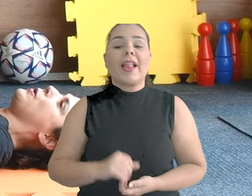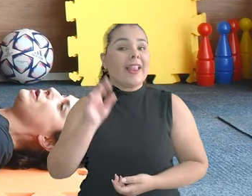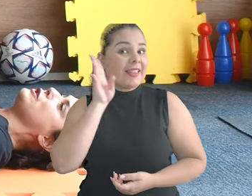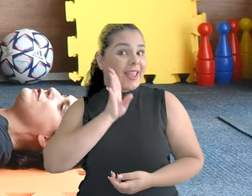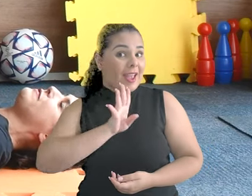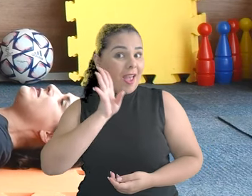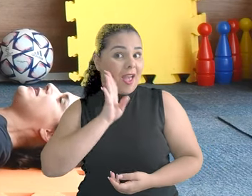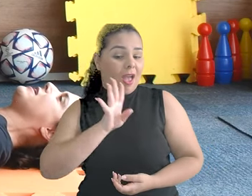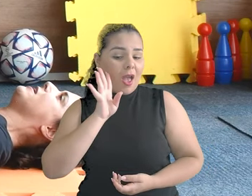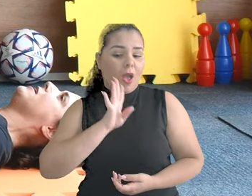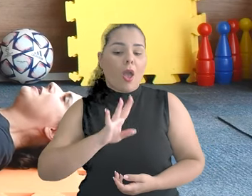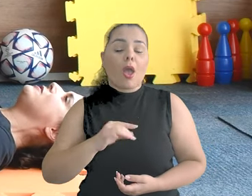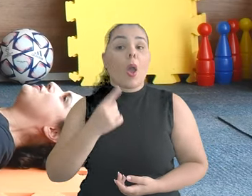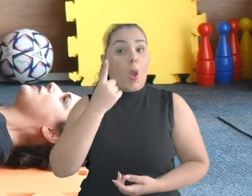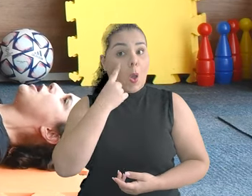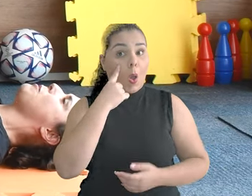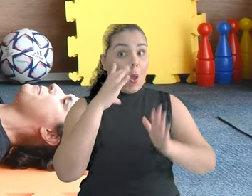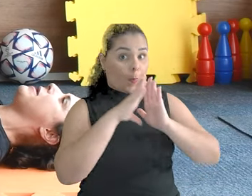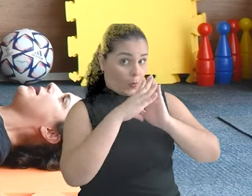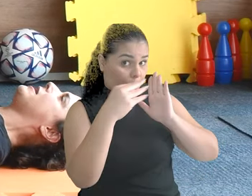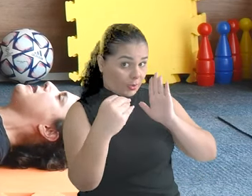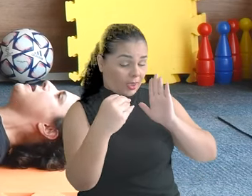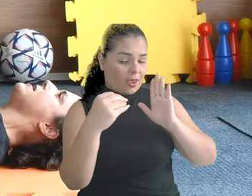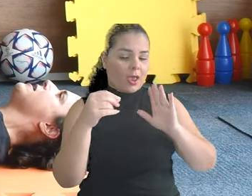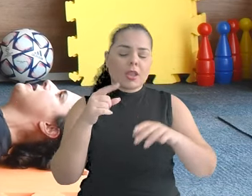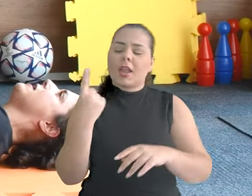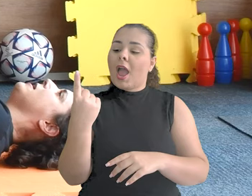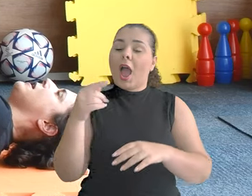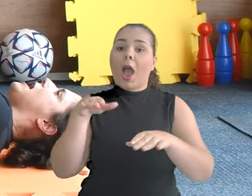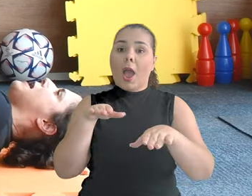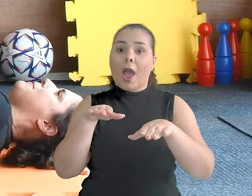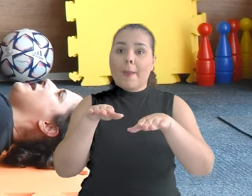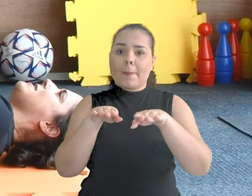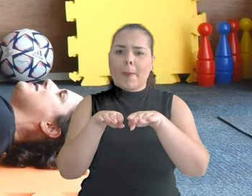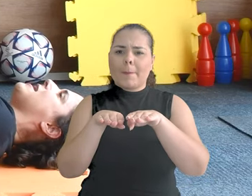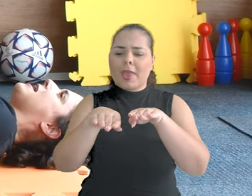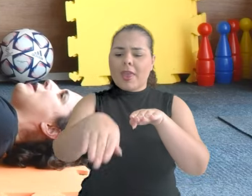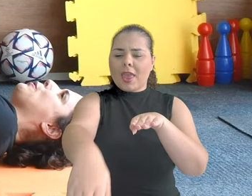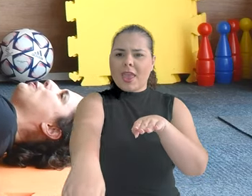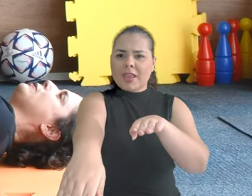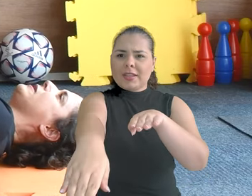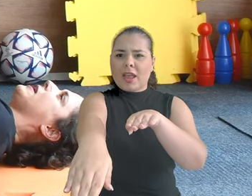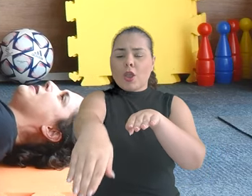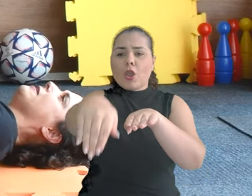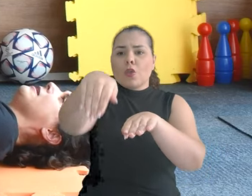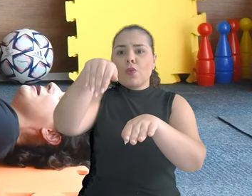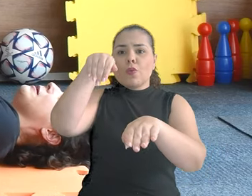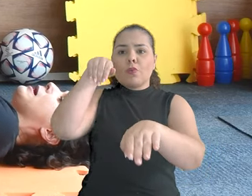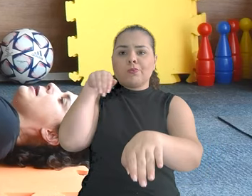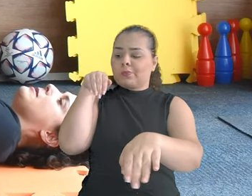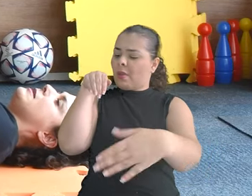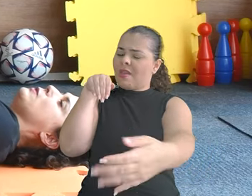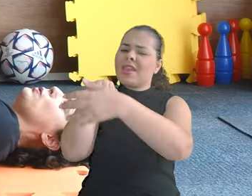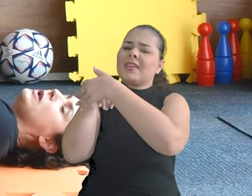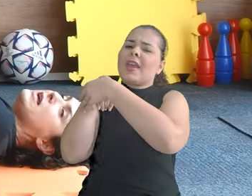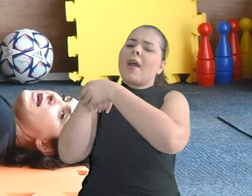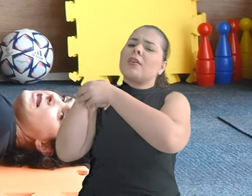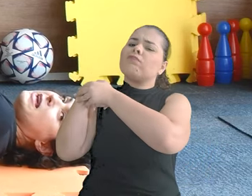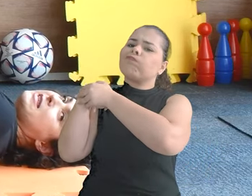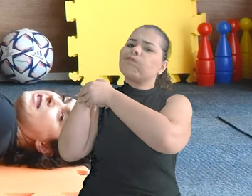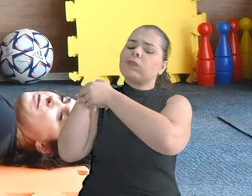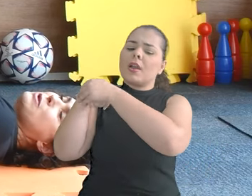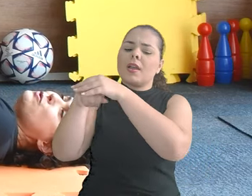Legal. Olha o que a gente vai fazer. Esticar uma perna. Abraçar a outra.